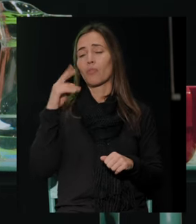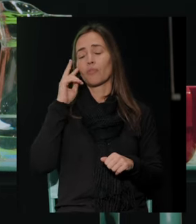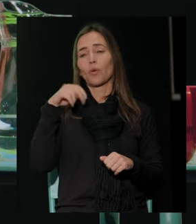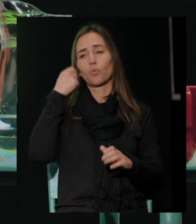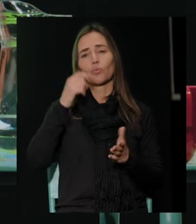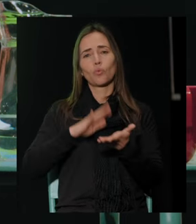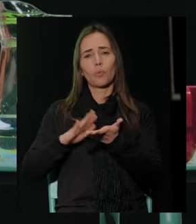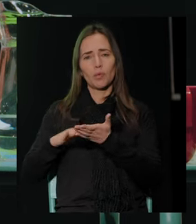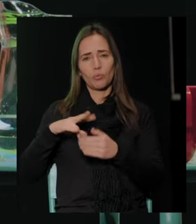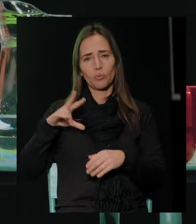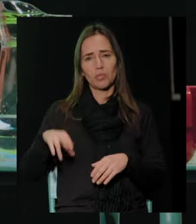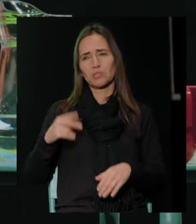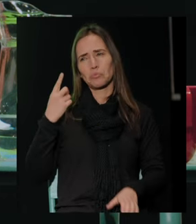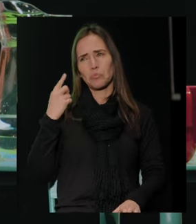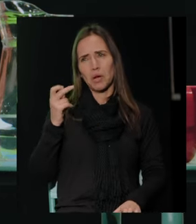português, julgo que tem um ou dois anos,